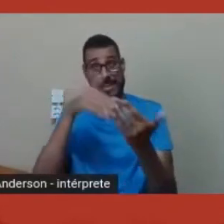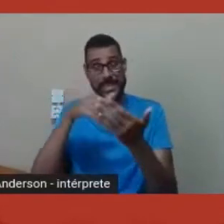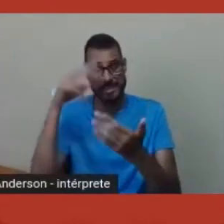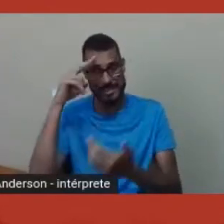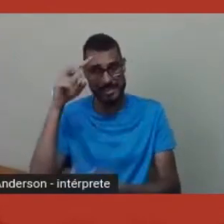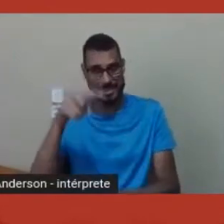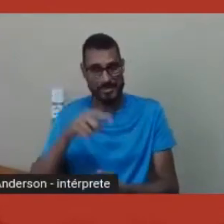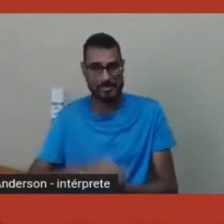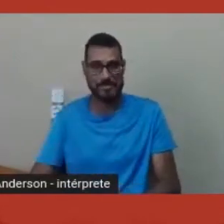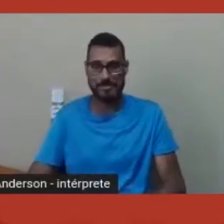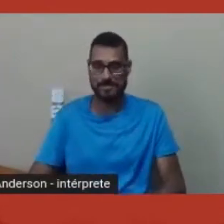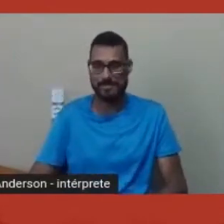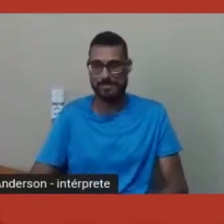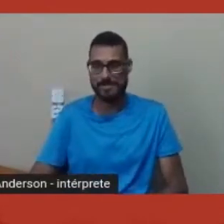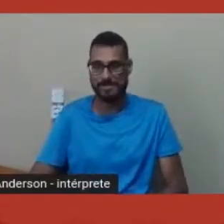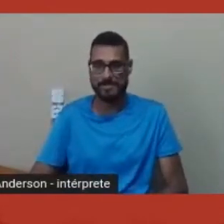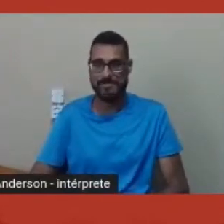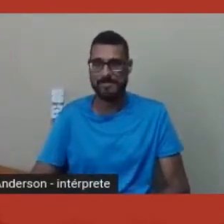né?